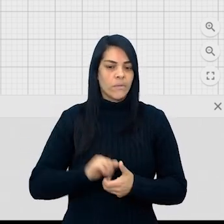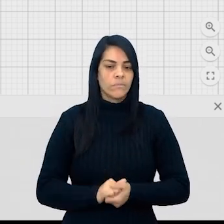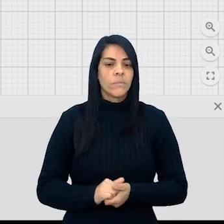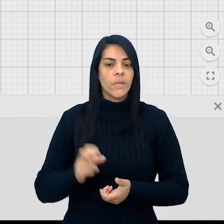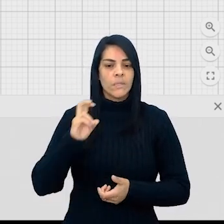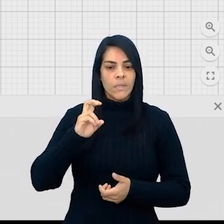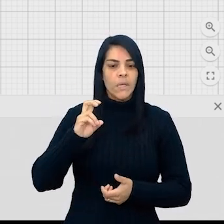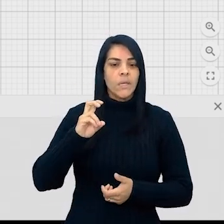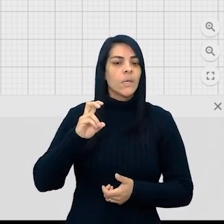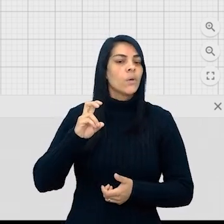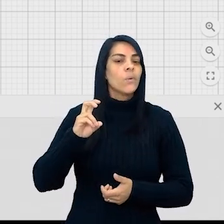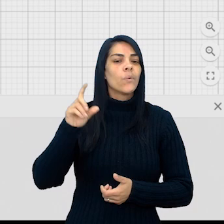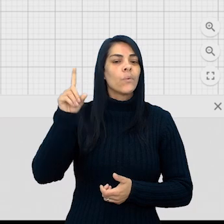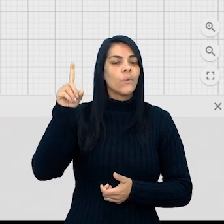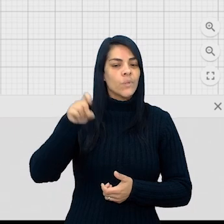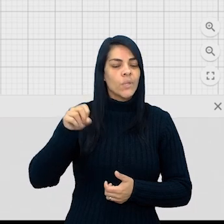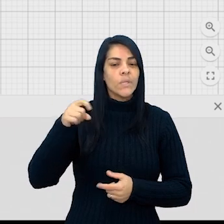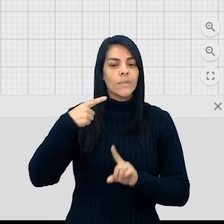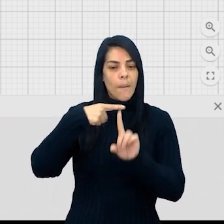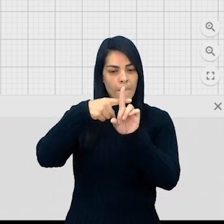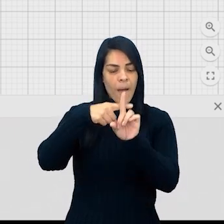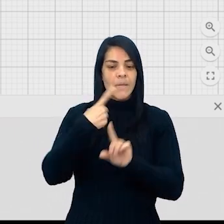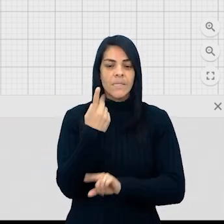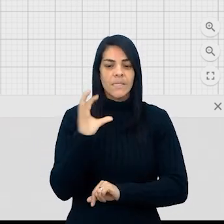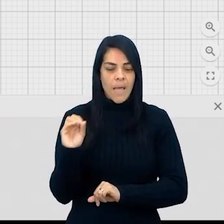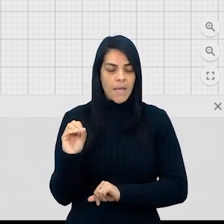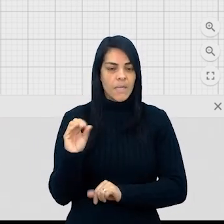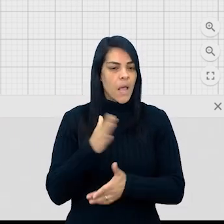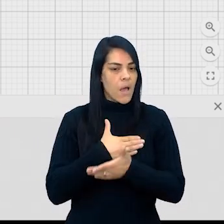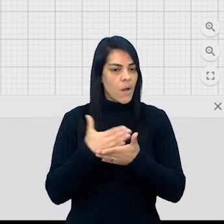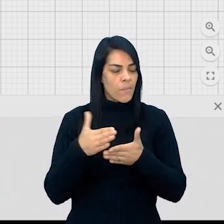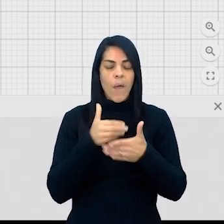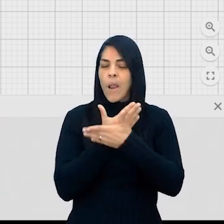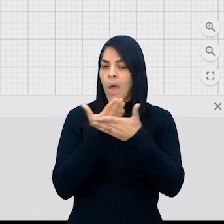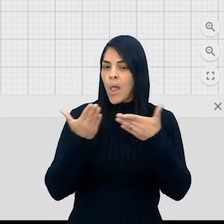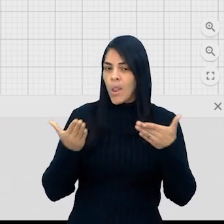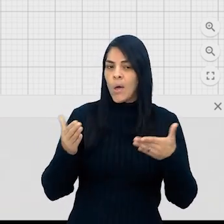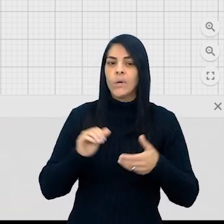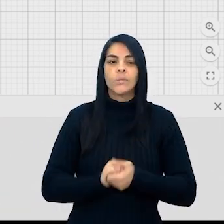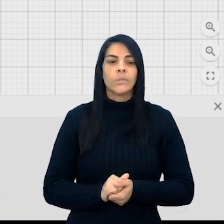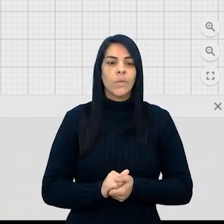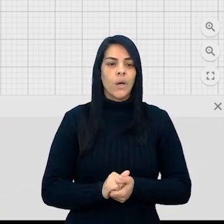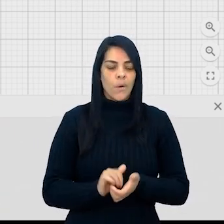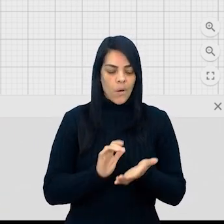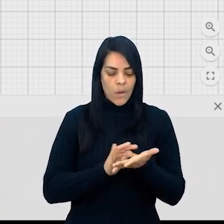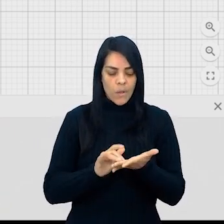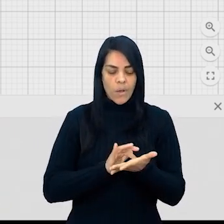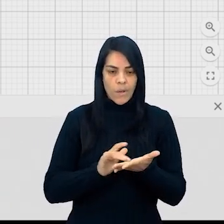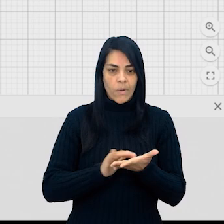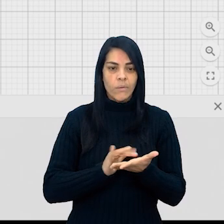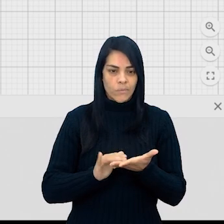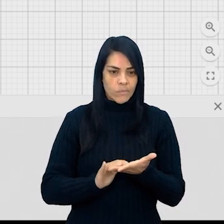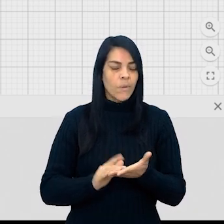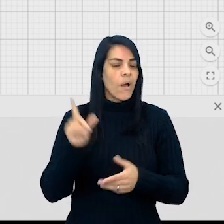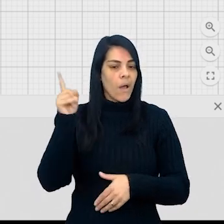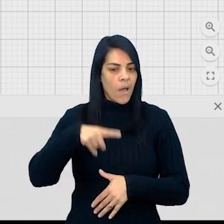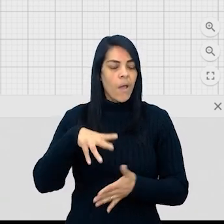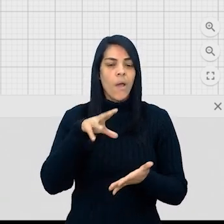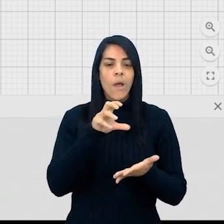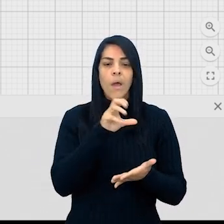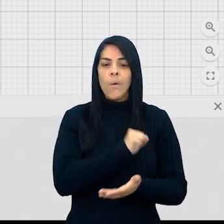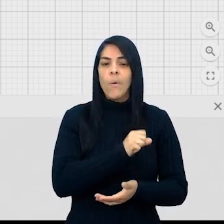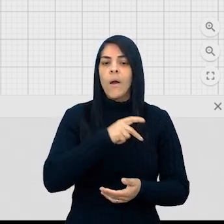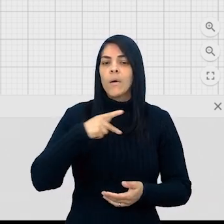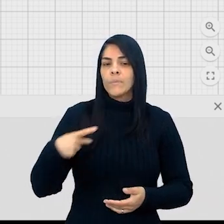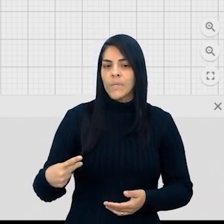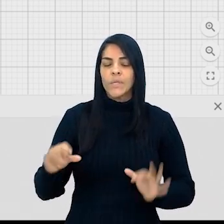mais 10. Então, a princípio, nós vamos lá na calculadora do GeoGebra, que é um aplicativo